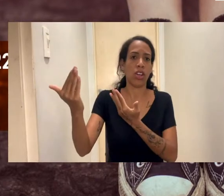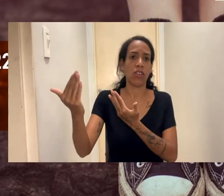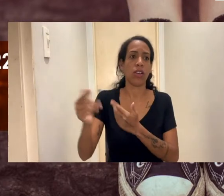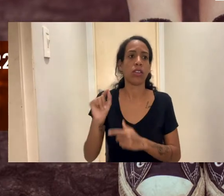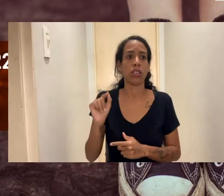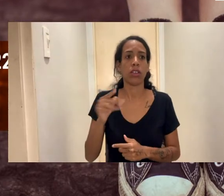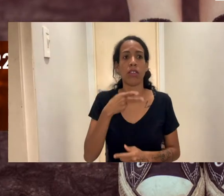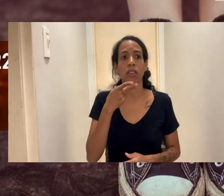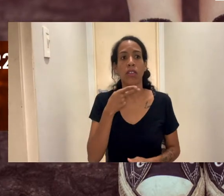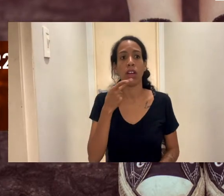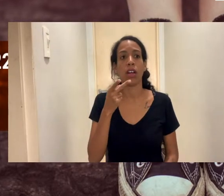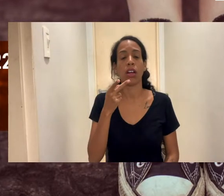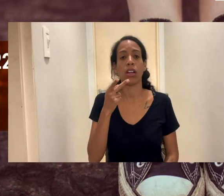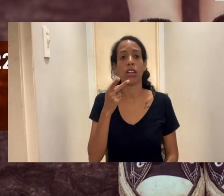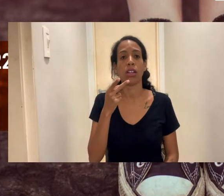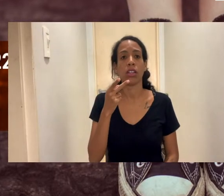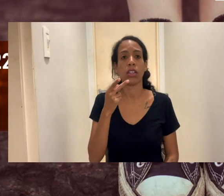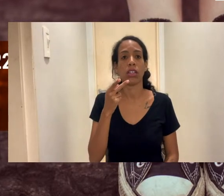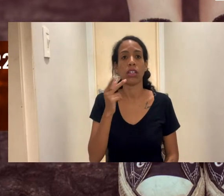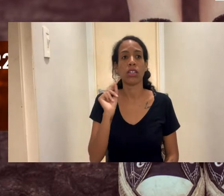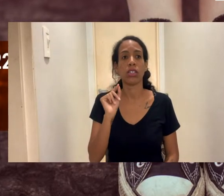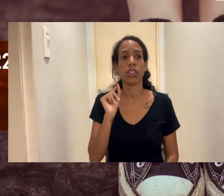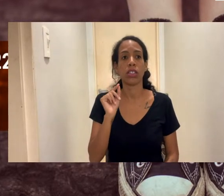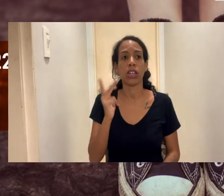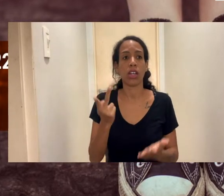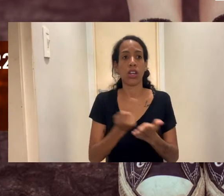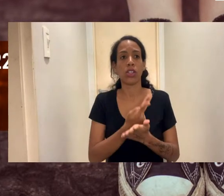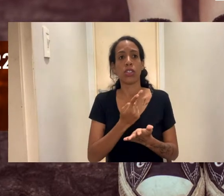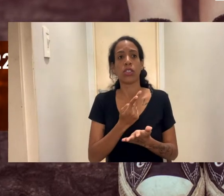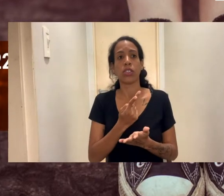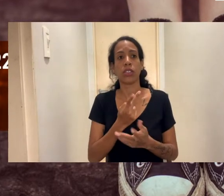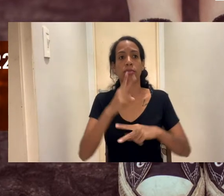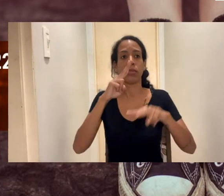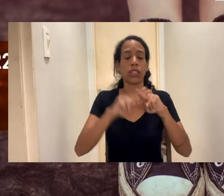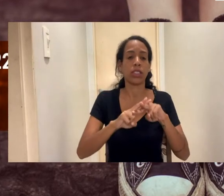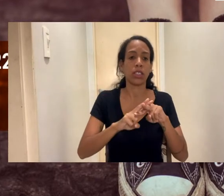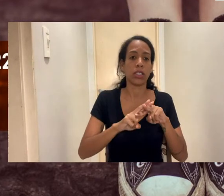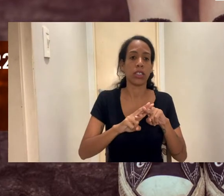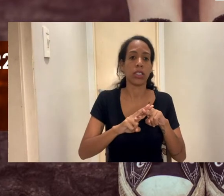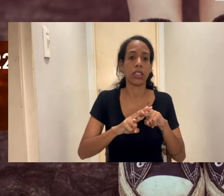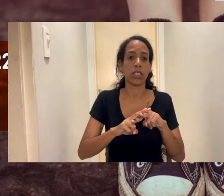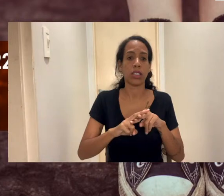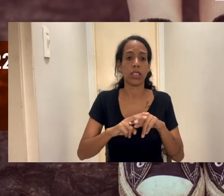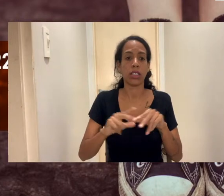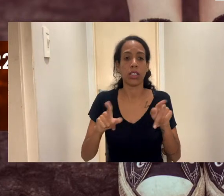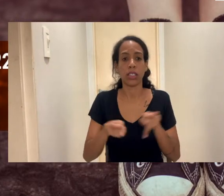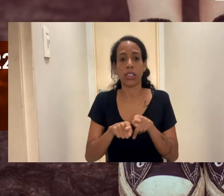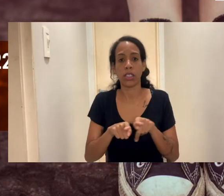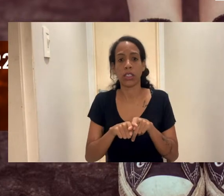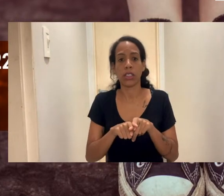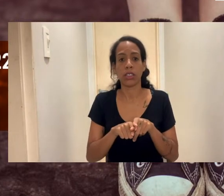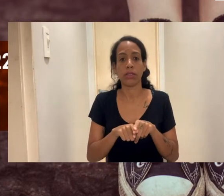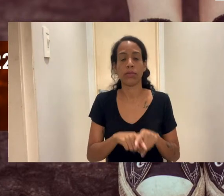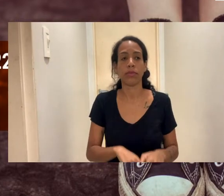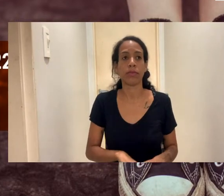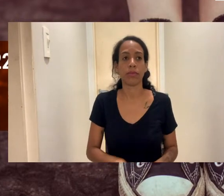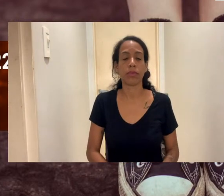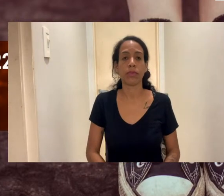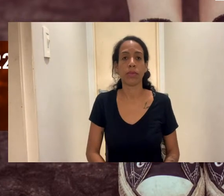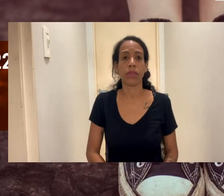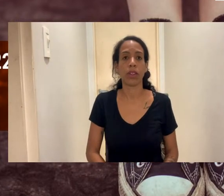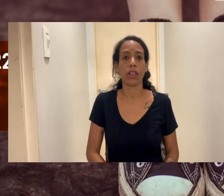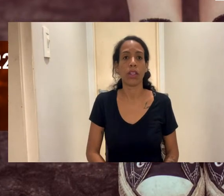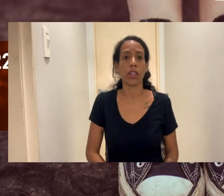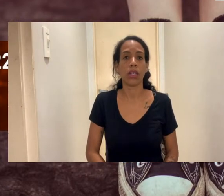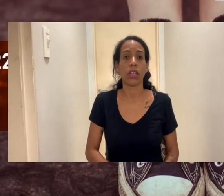fala sobre a questão da excepcionalidade da medida socioeducativa, da brevidade da medida socioeducativa, né,